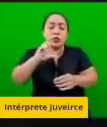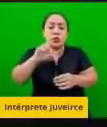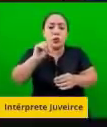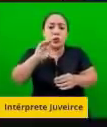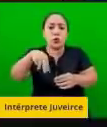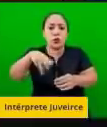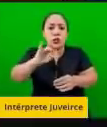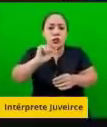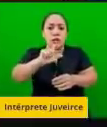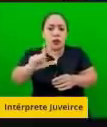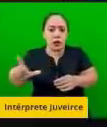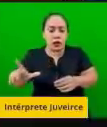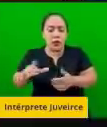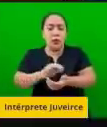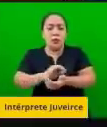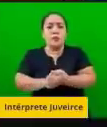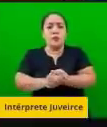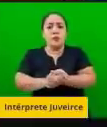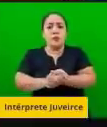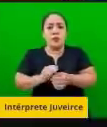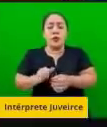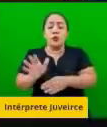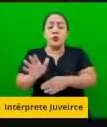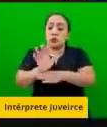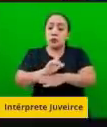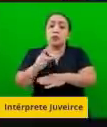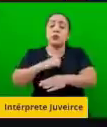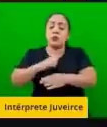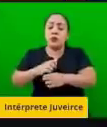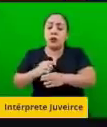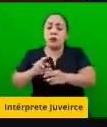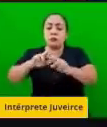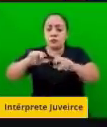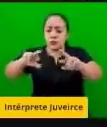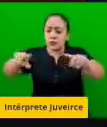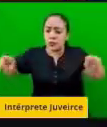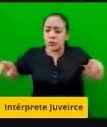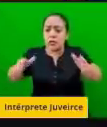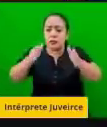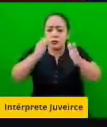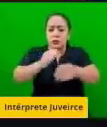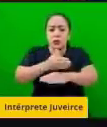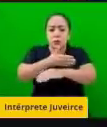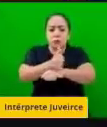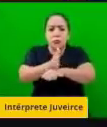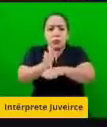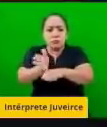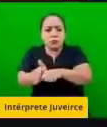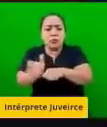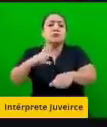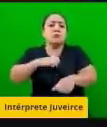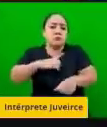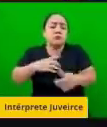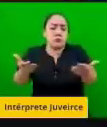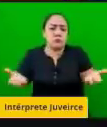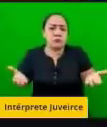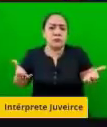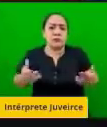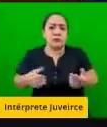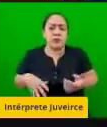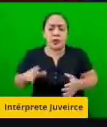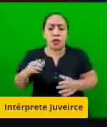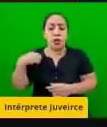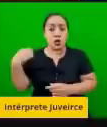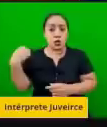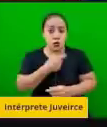essas diferentes temporalidades, e nós, enquanto profissionais, né, da história, precisamos estar atentos também, tá? Não